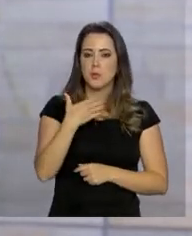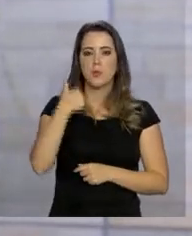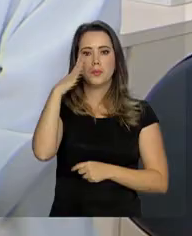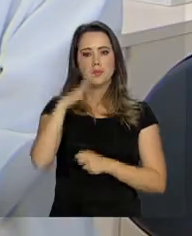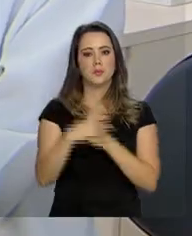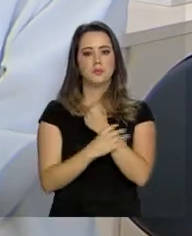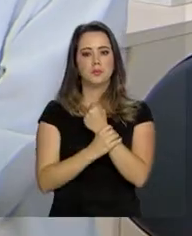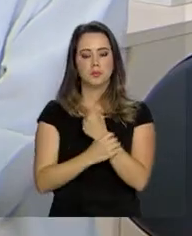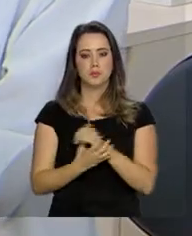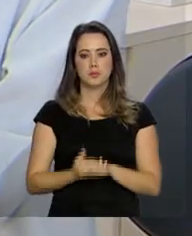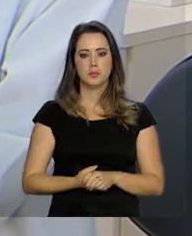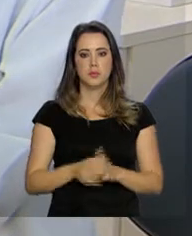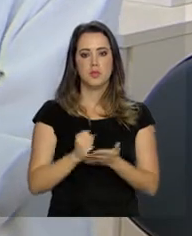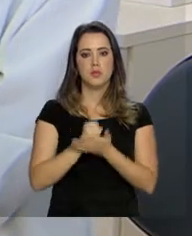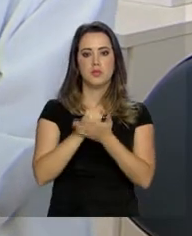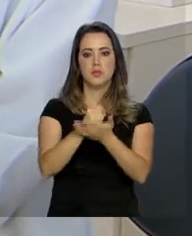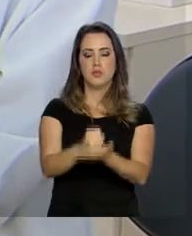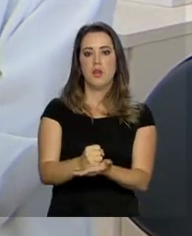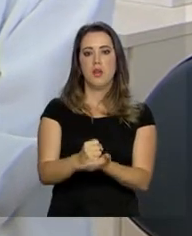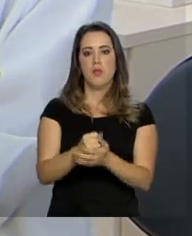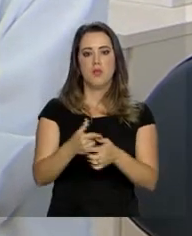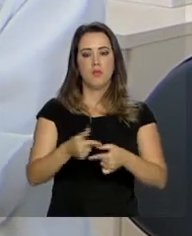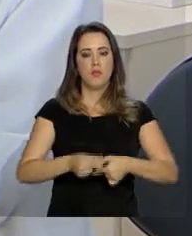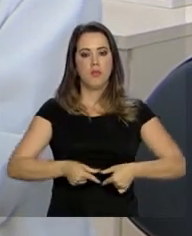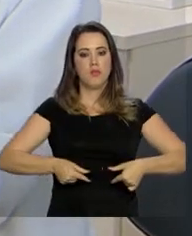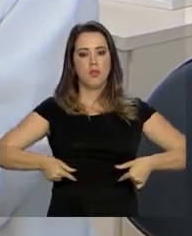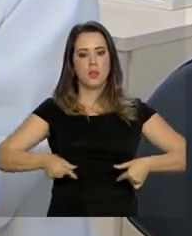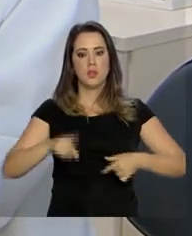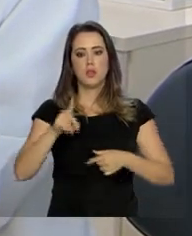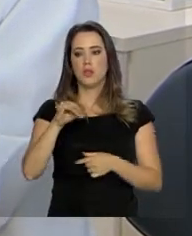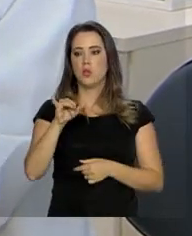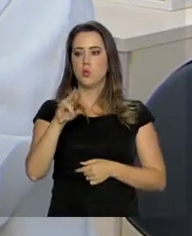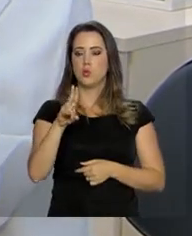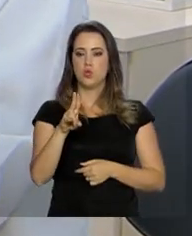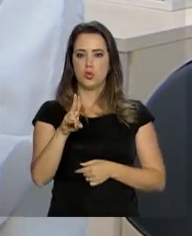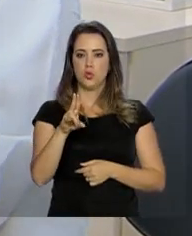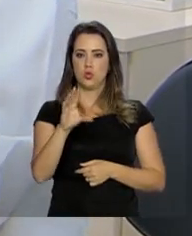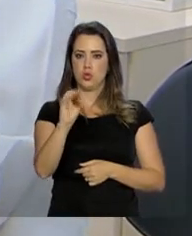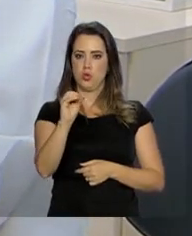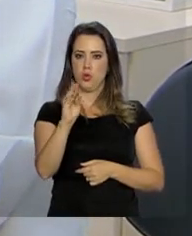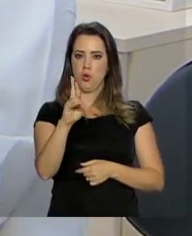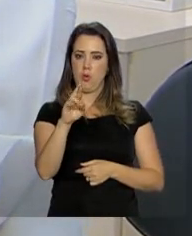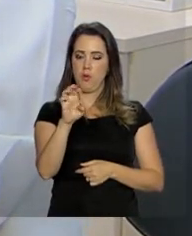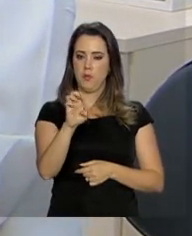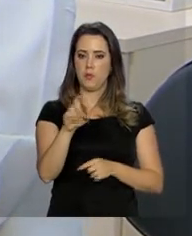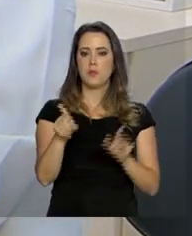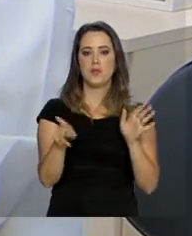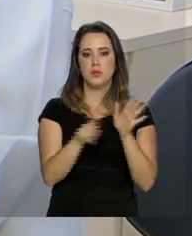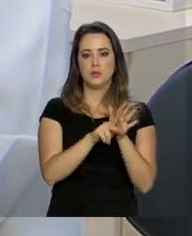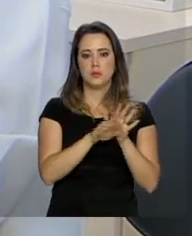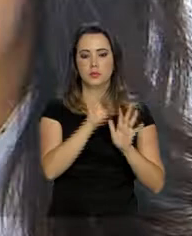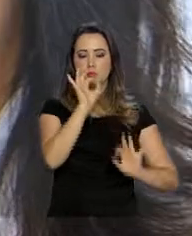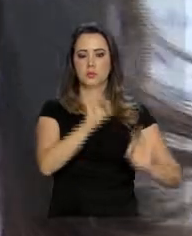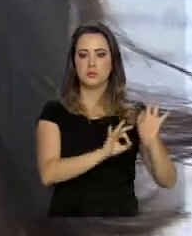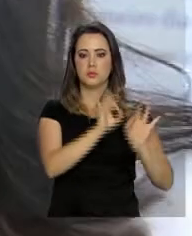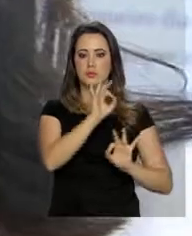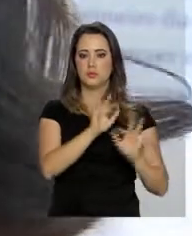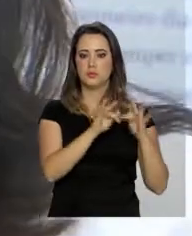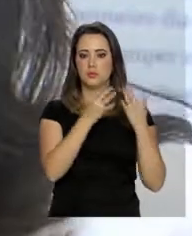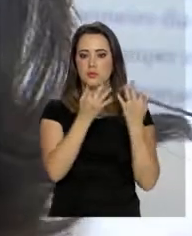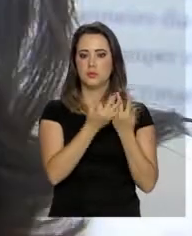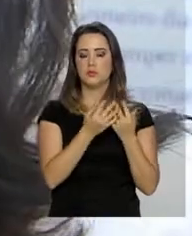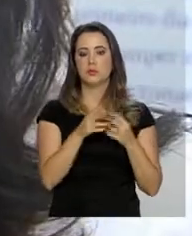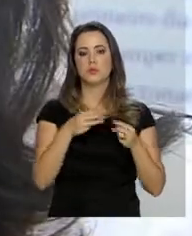a oferta do diu de cobre de forma gratuita faz parte da política nacional de planejamento familiar do ministério